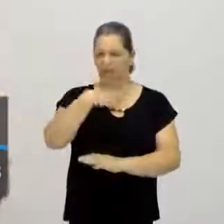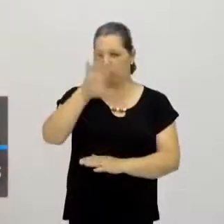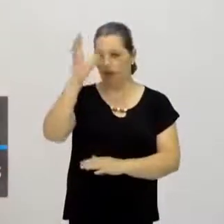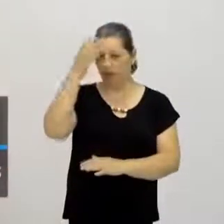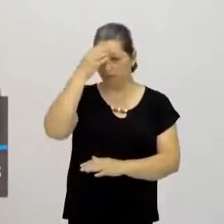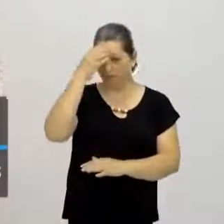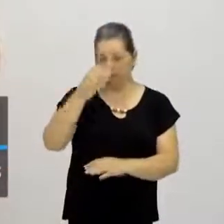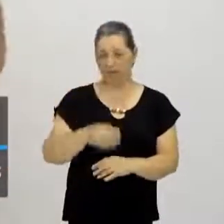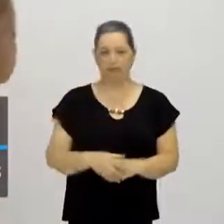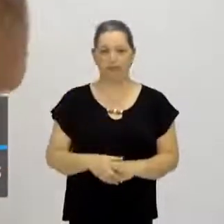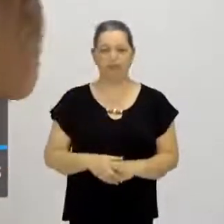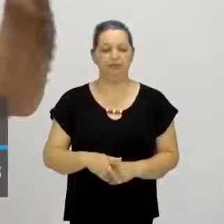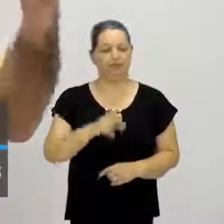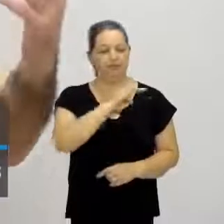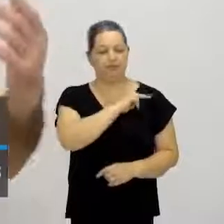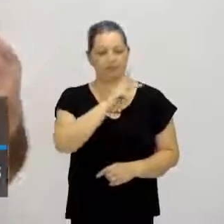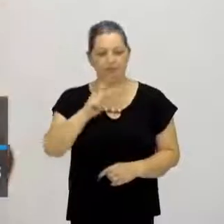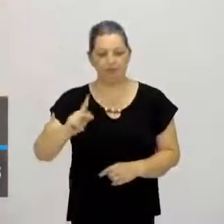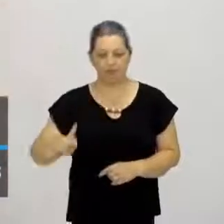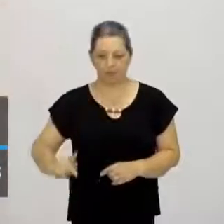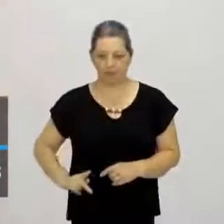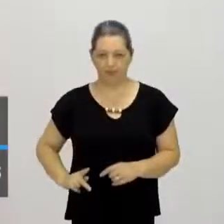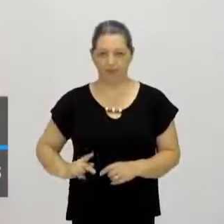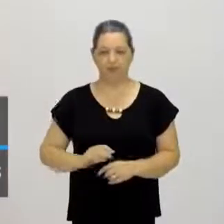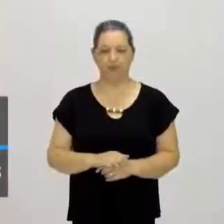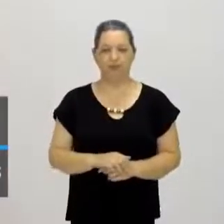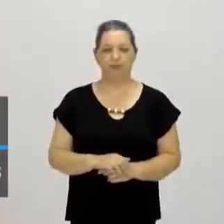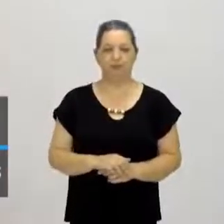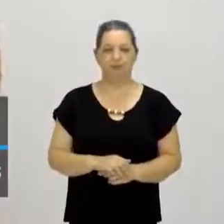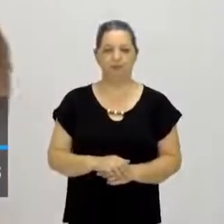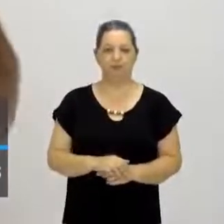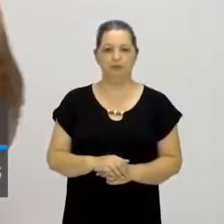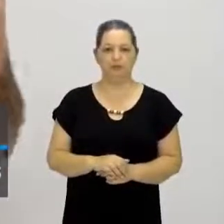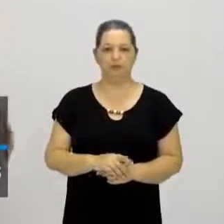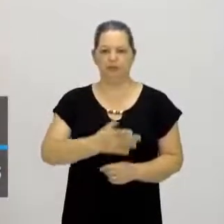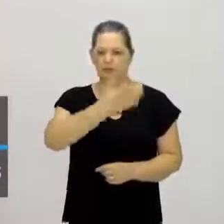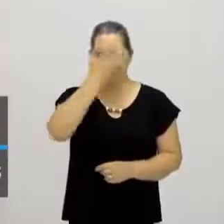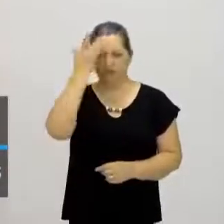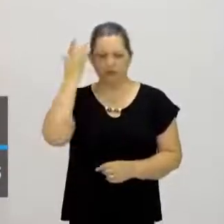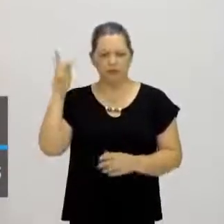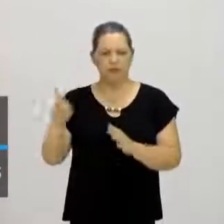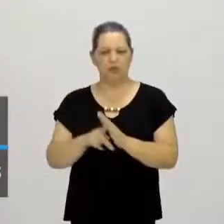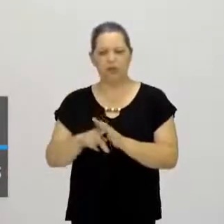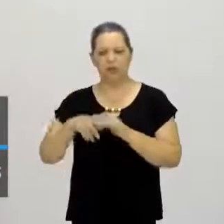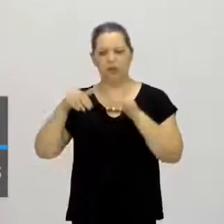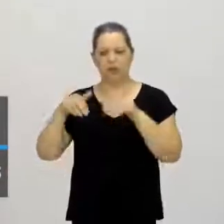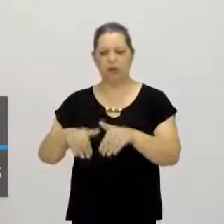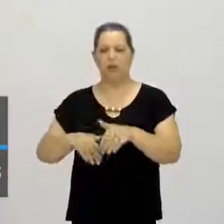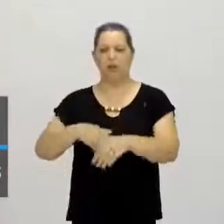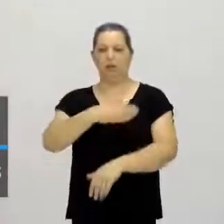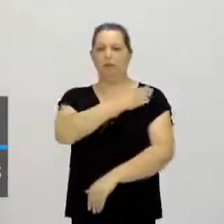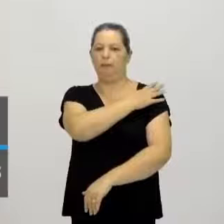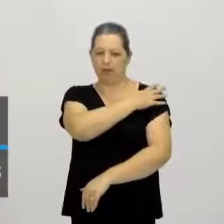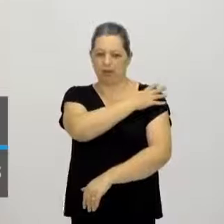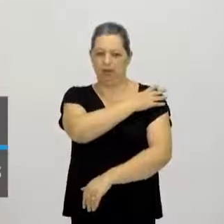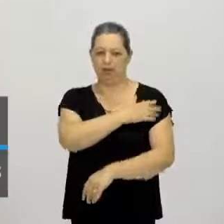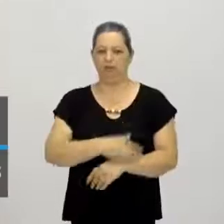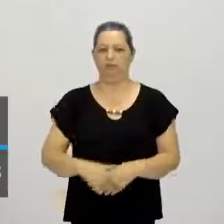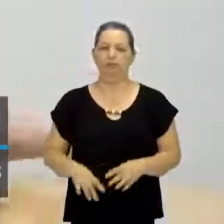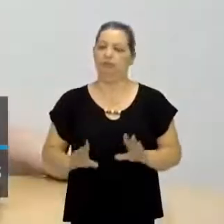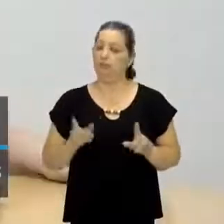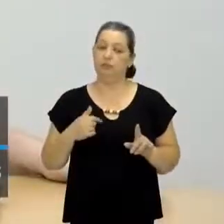é isso? Dos presidentes, dos grandes militares, mas a história não é feita só desse tipo de gente, não é